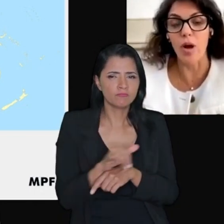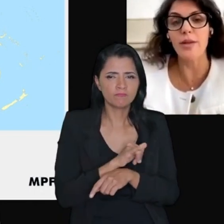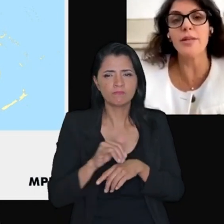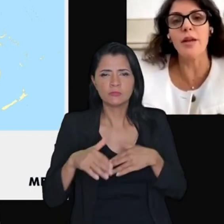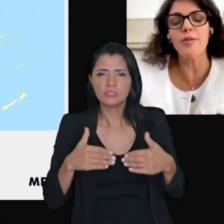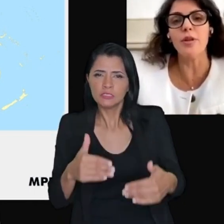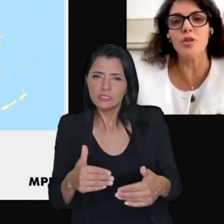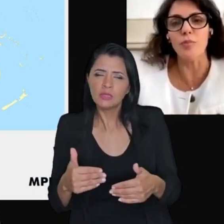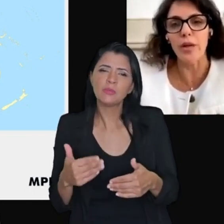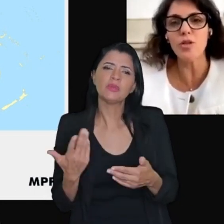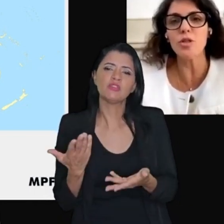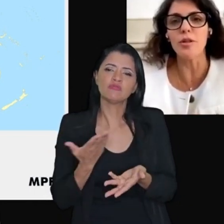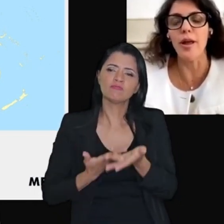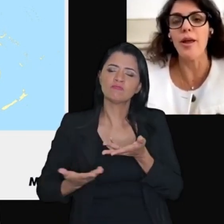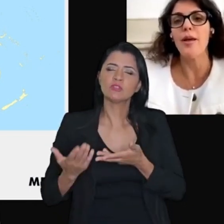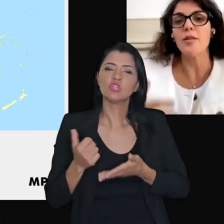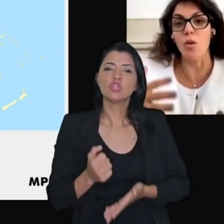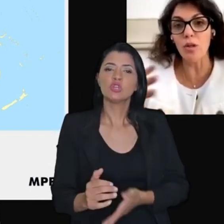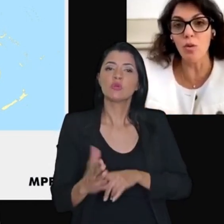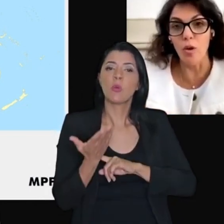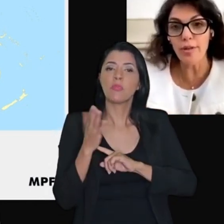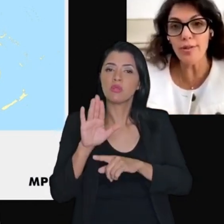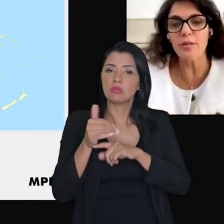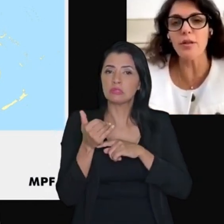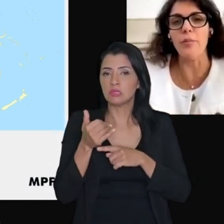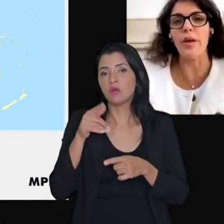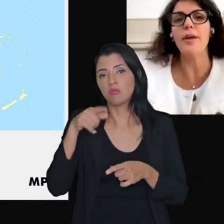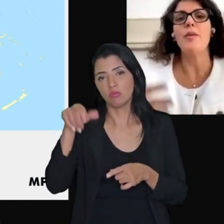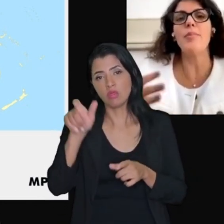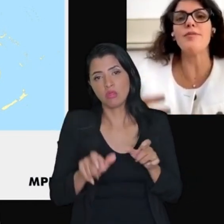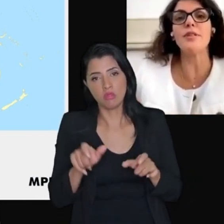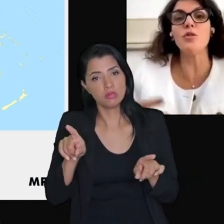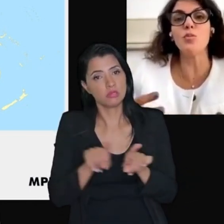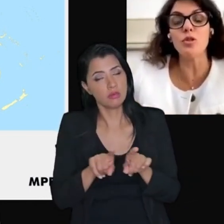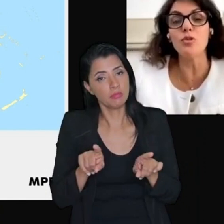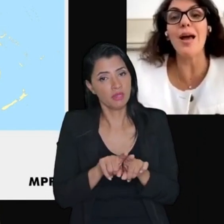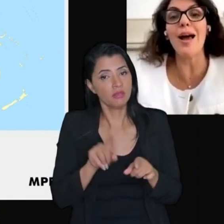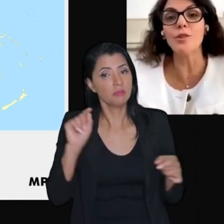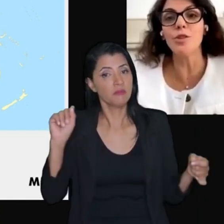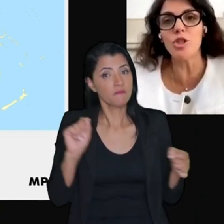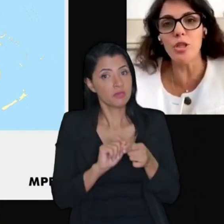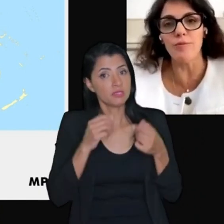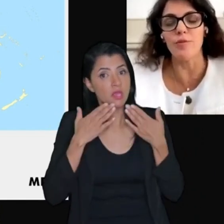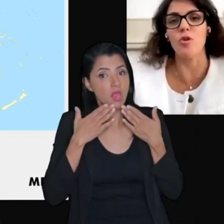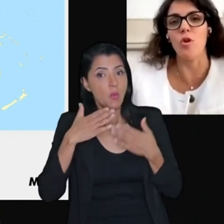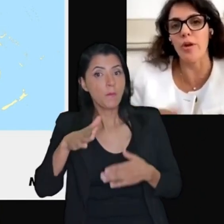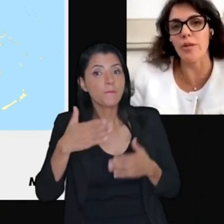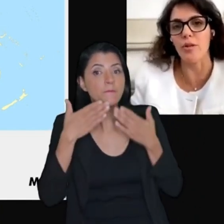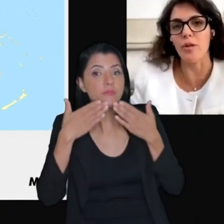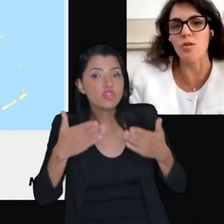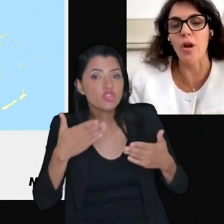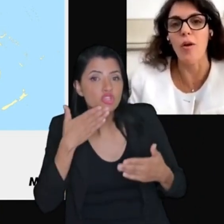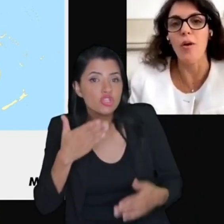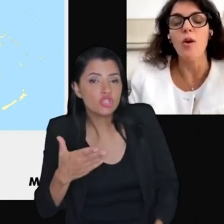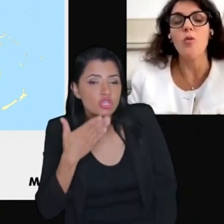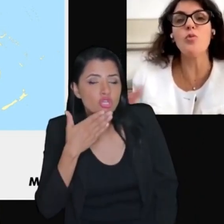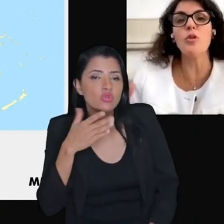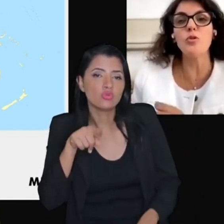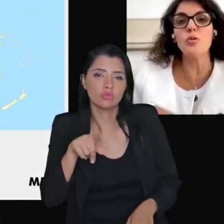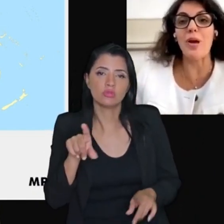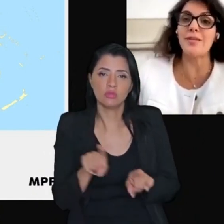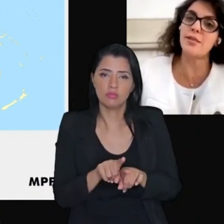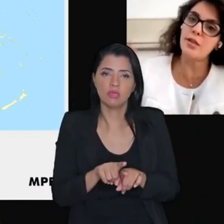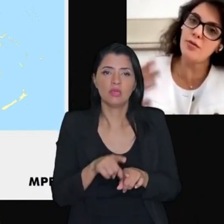os estaduais, evidentemente, né, são atores também para fazer os pedidos ativos de cooperação internacional.